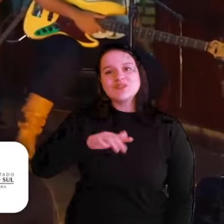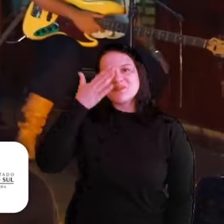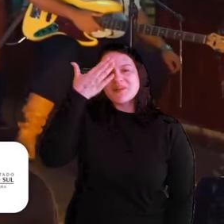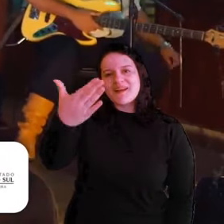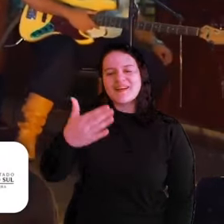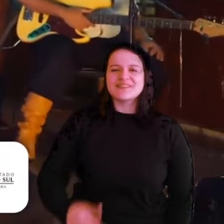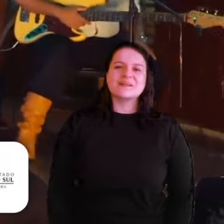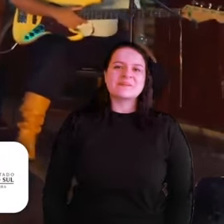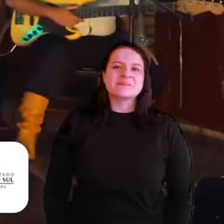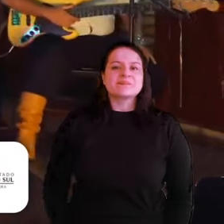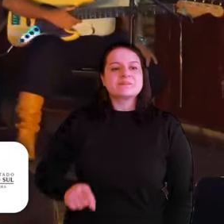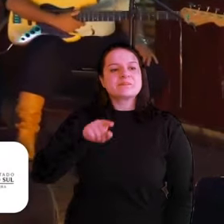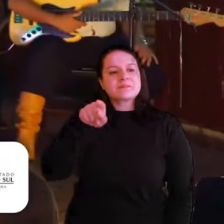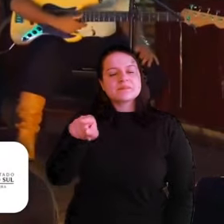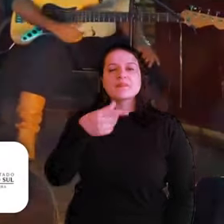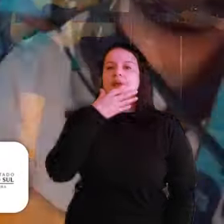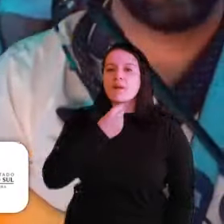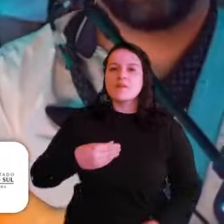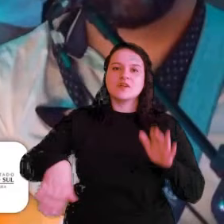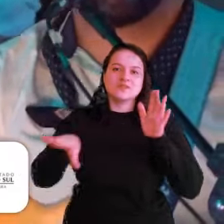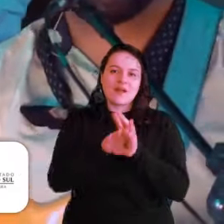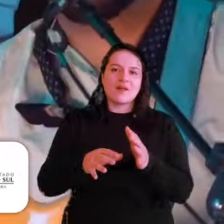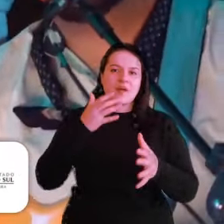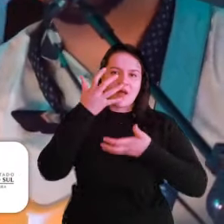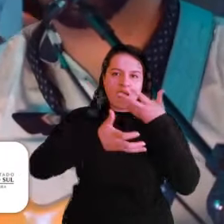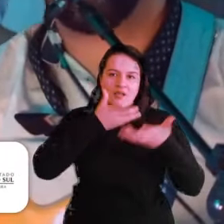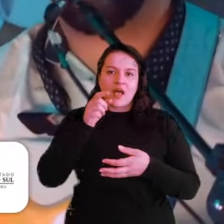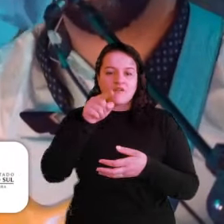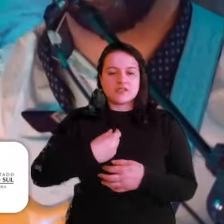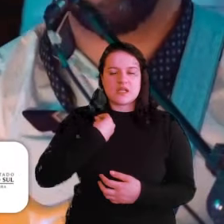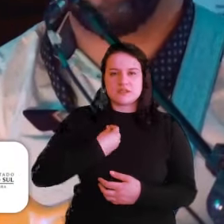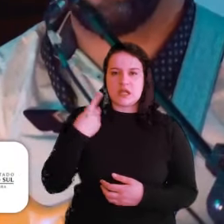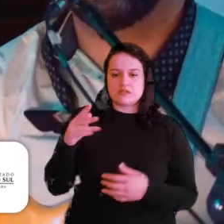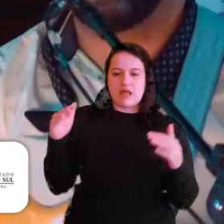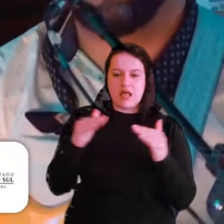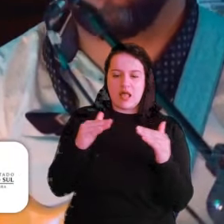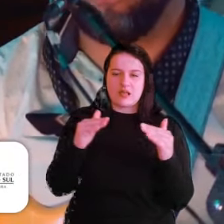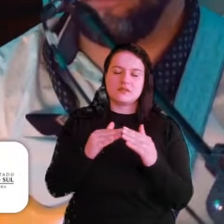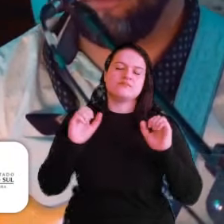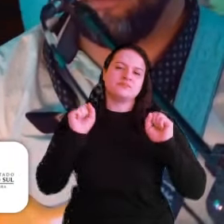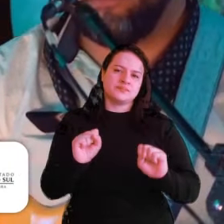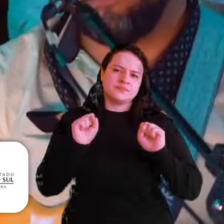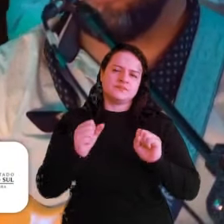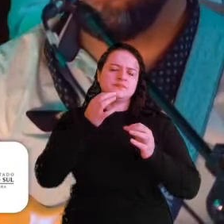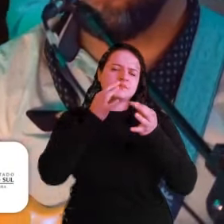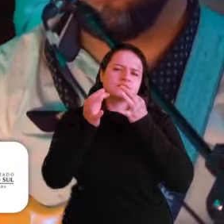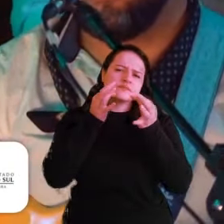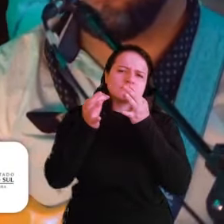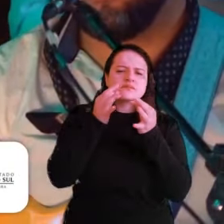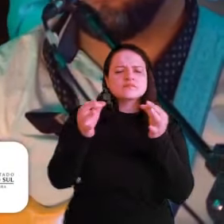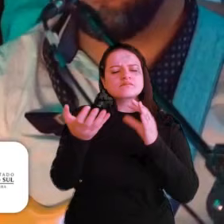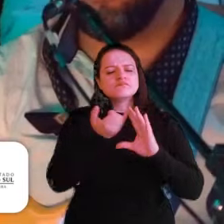obrigado. Quando esse rapaz que está chegando para cantar conosco, você que está em casa, pode mandar a